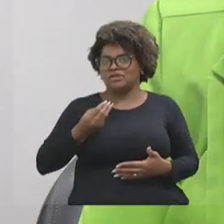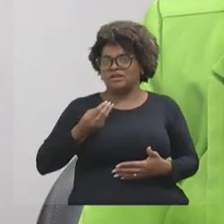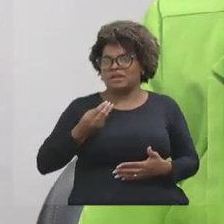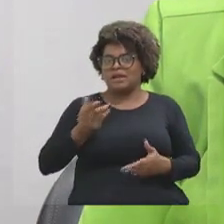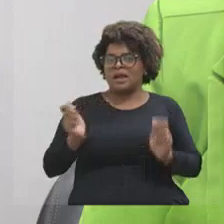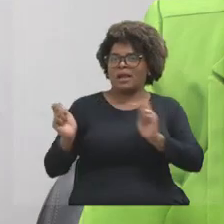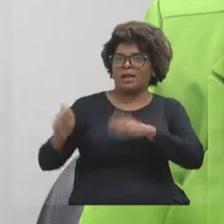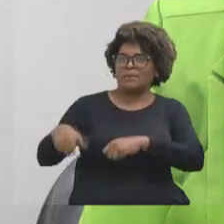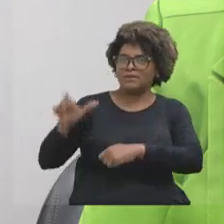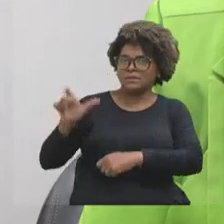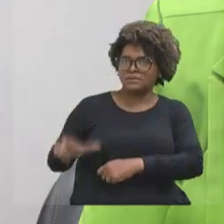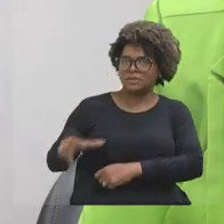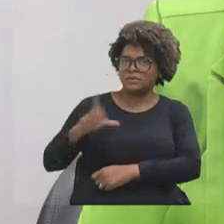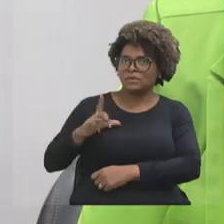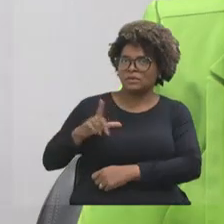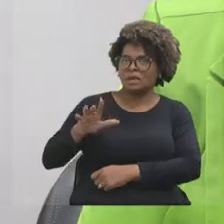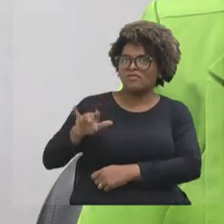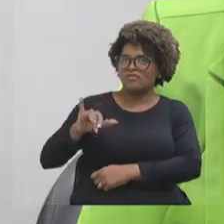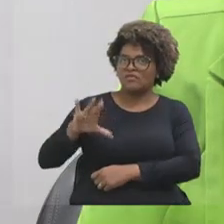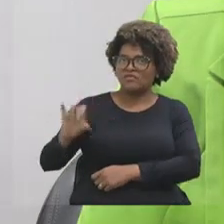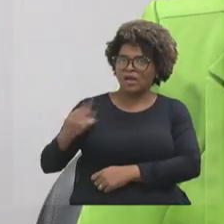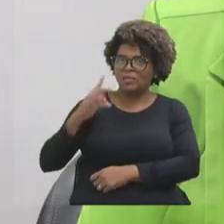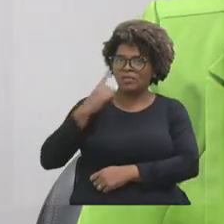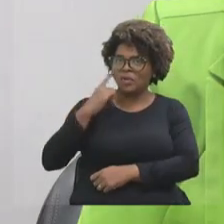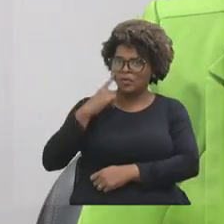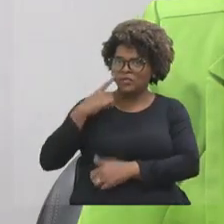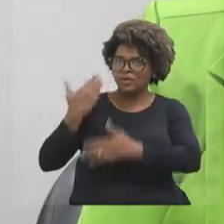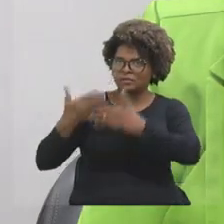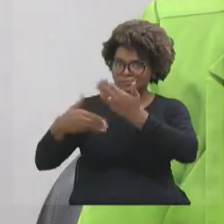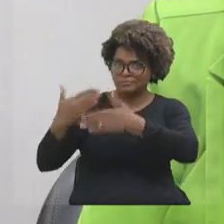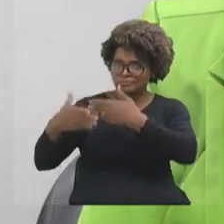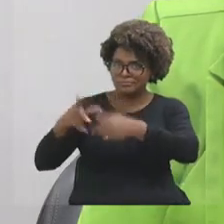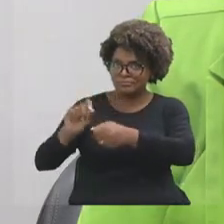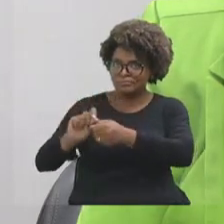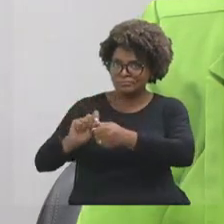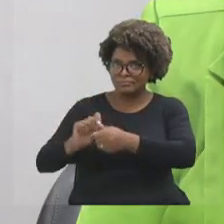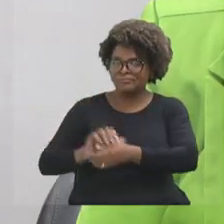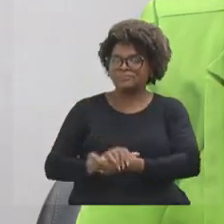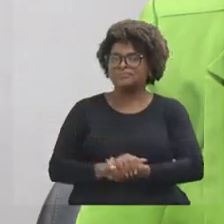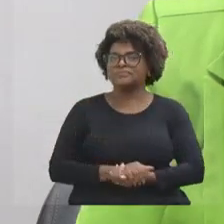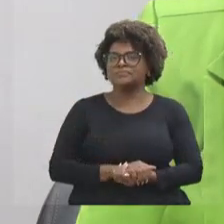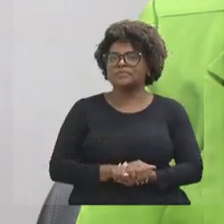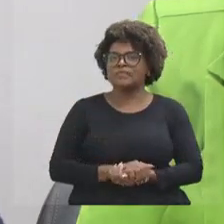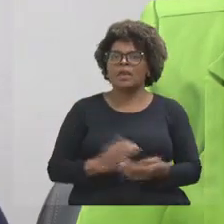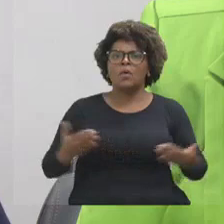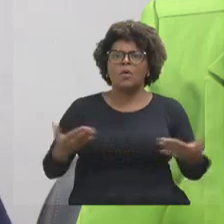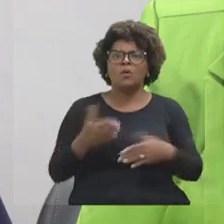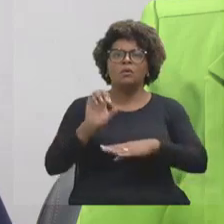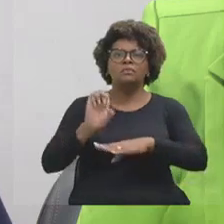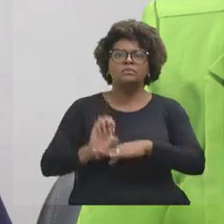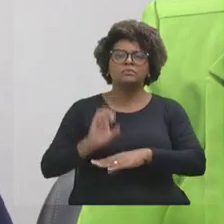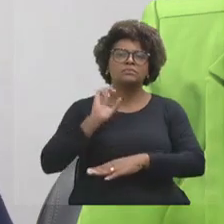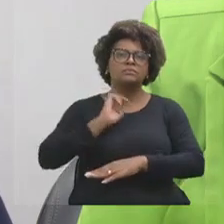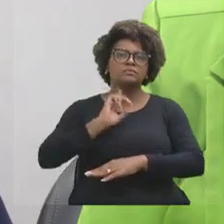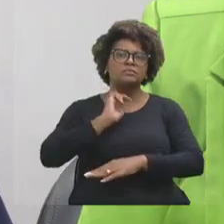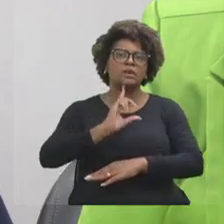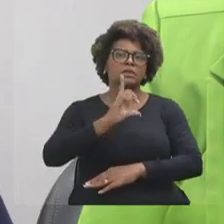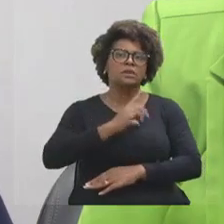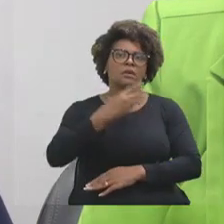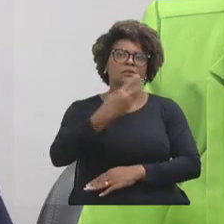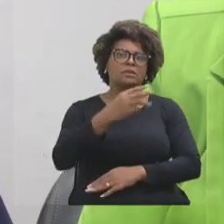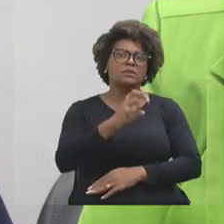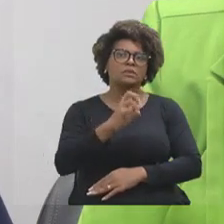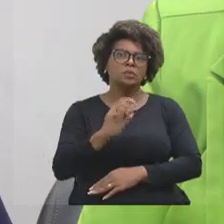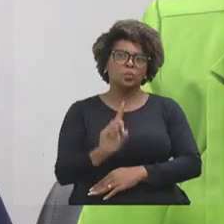construção e esse fortalecimento no estádio de Minas Gerais hoje nós temos 351 mamógrafos